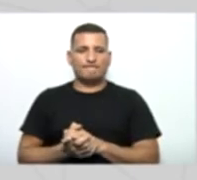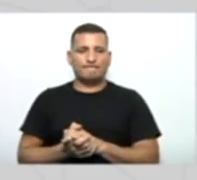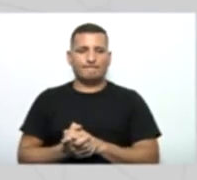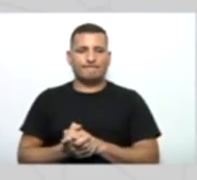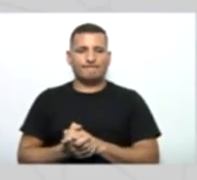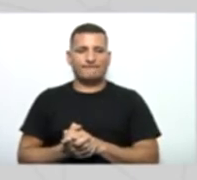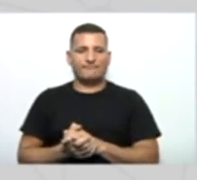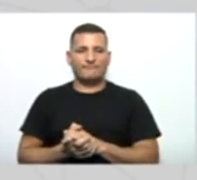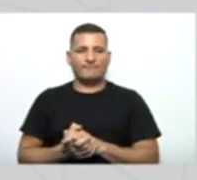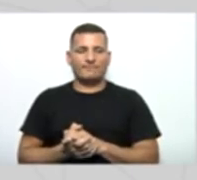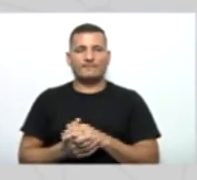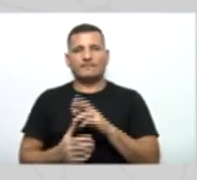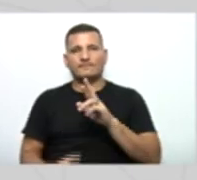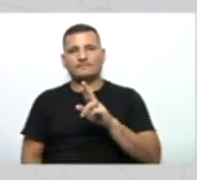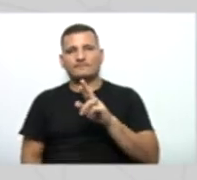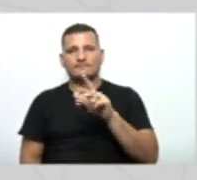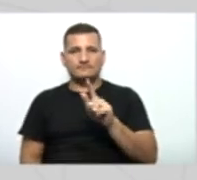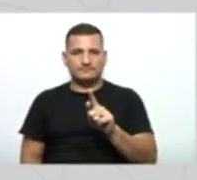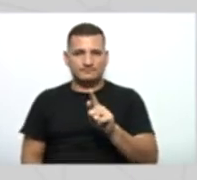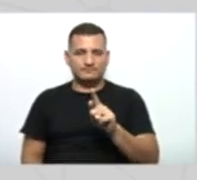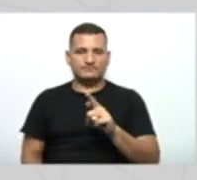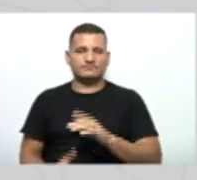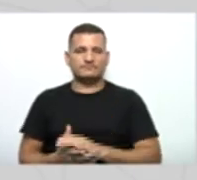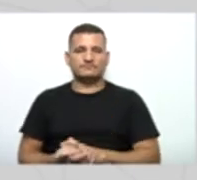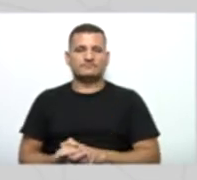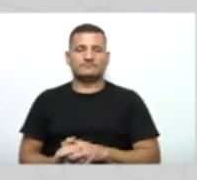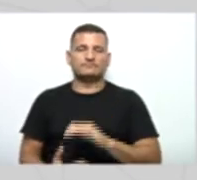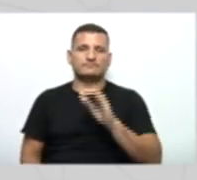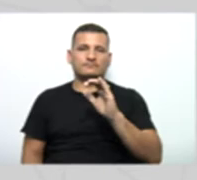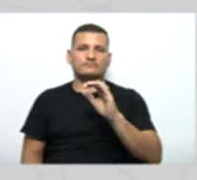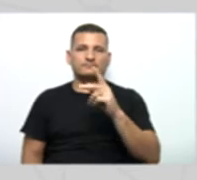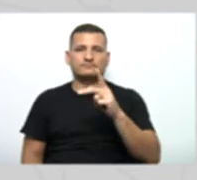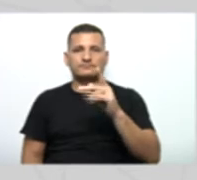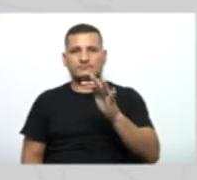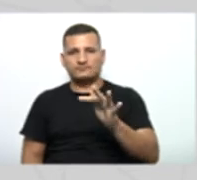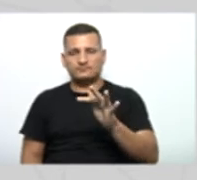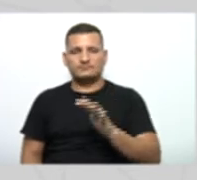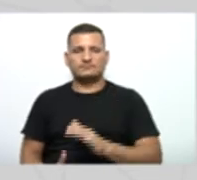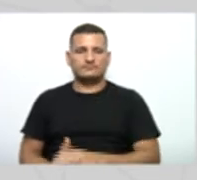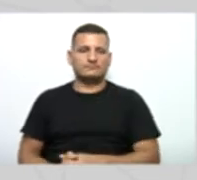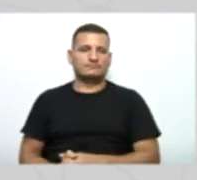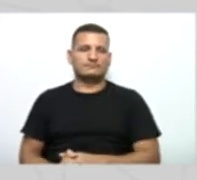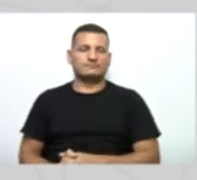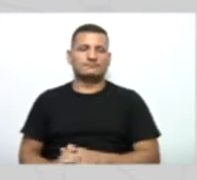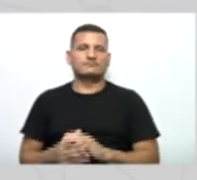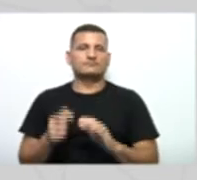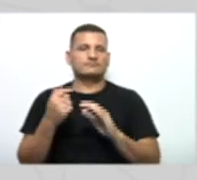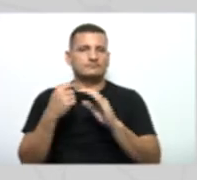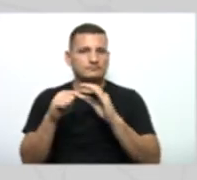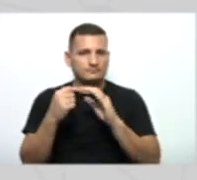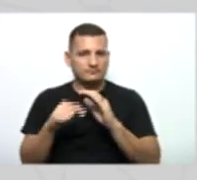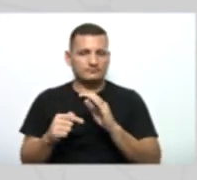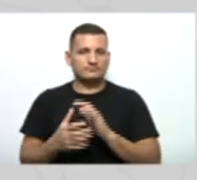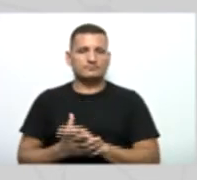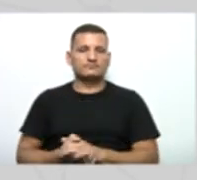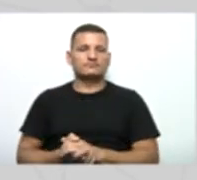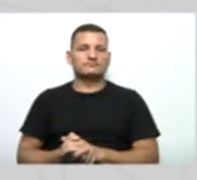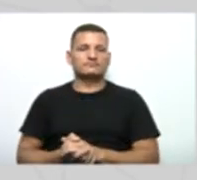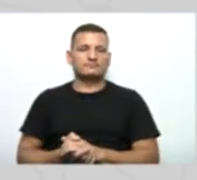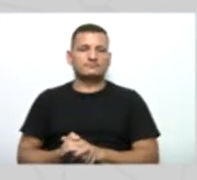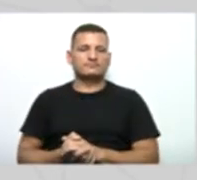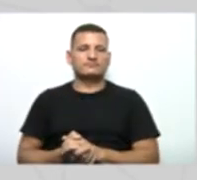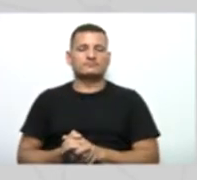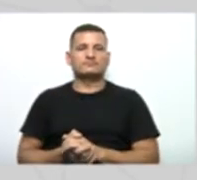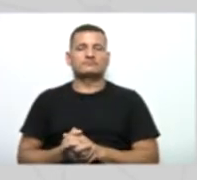Às vezes digita o RG. Às vezes digita o CPF. E-mail. Digita